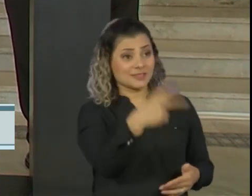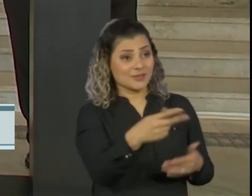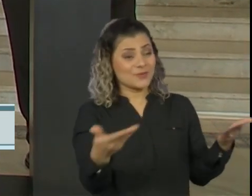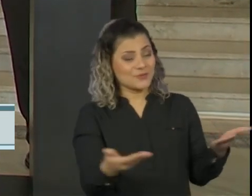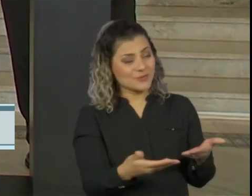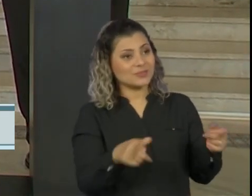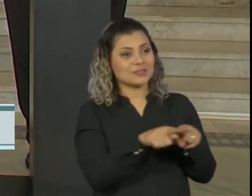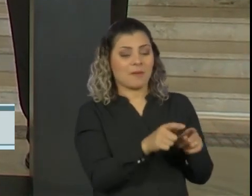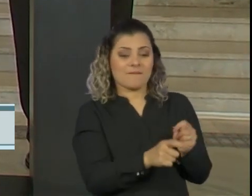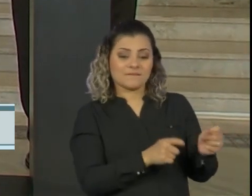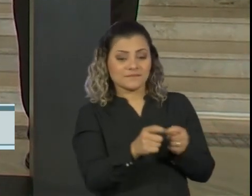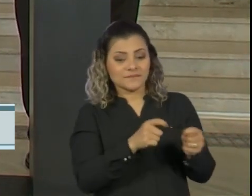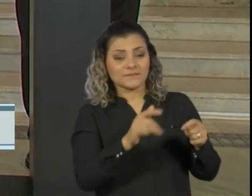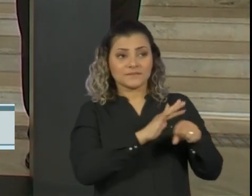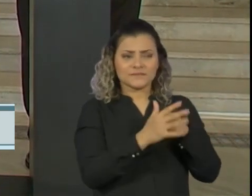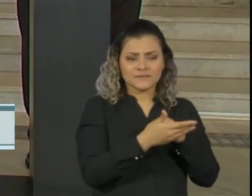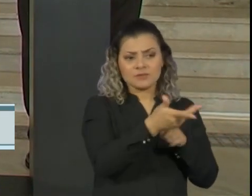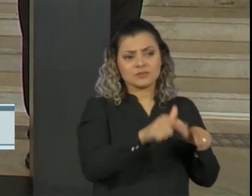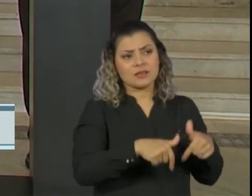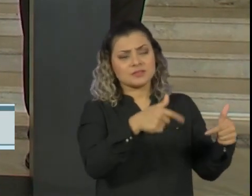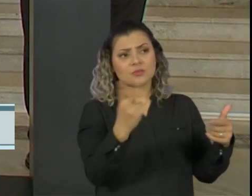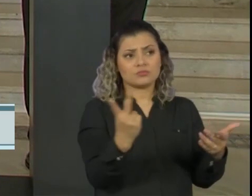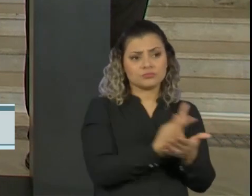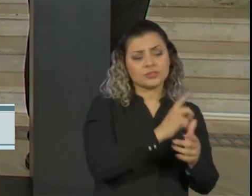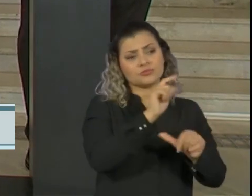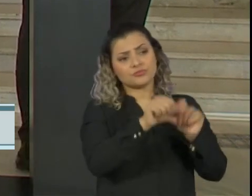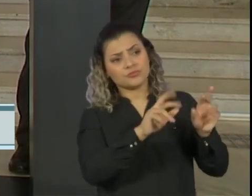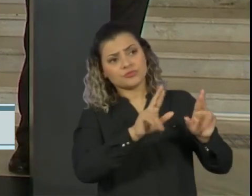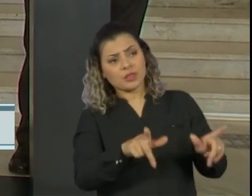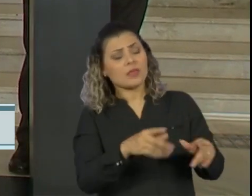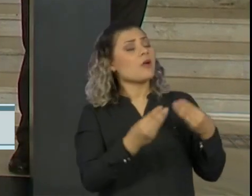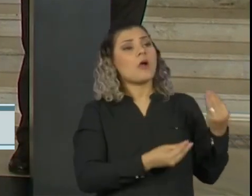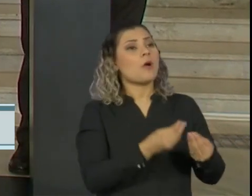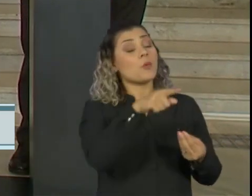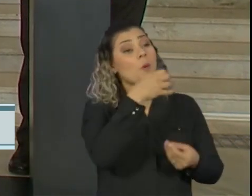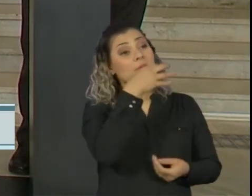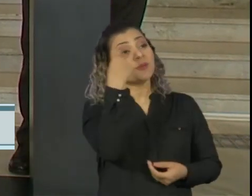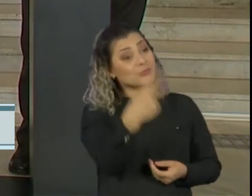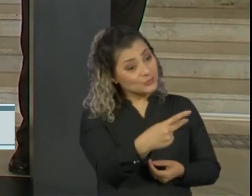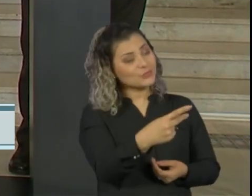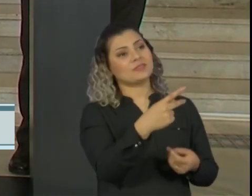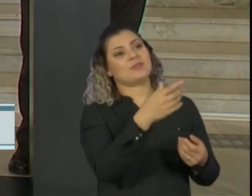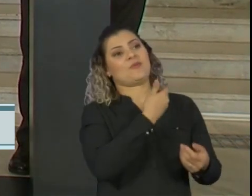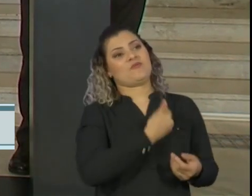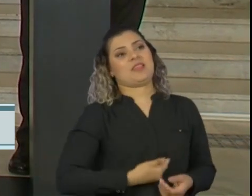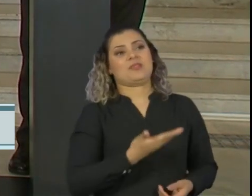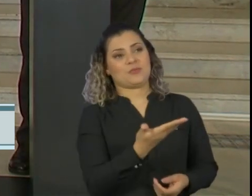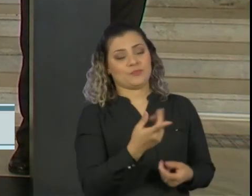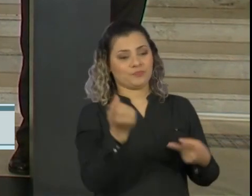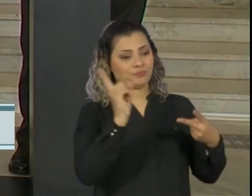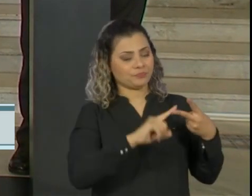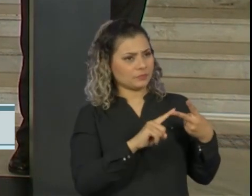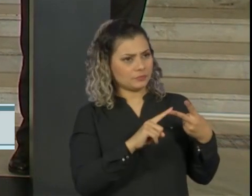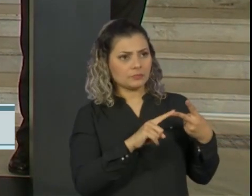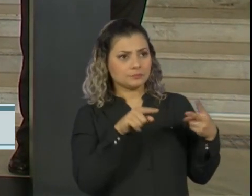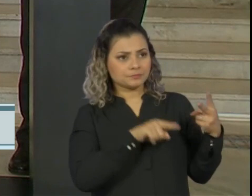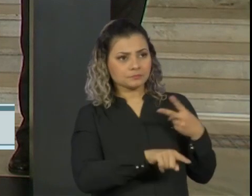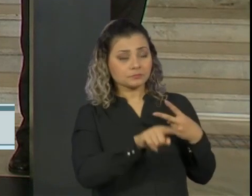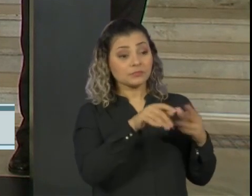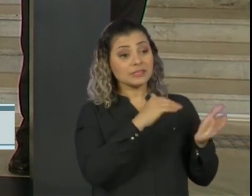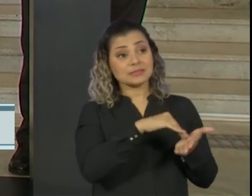combate à pandemia, que o senhor poderia ter feito diferente, enfim, um balanço do senhor como governador. A segunda pergunta, se o secretário